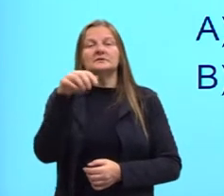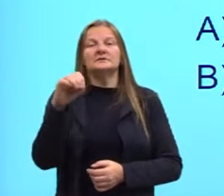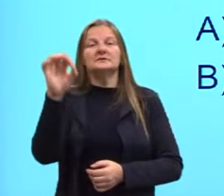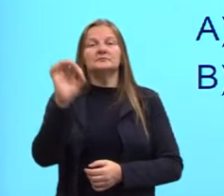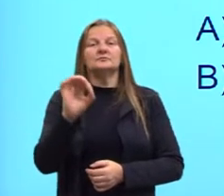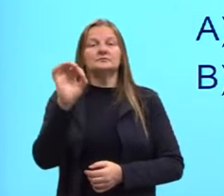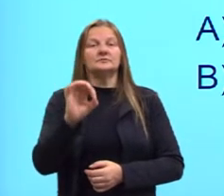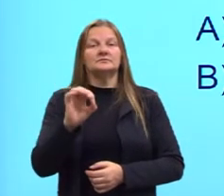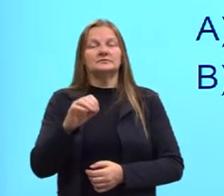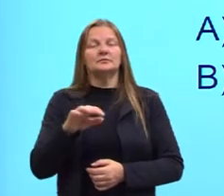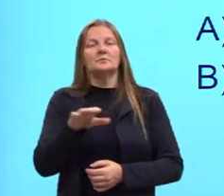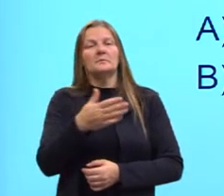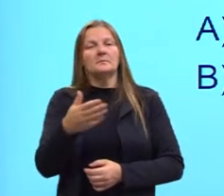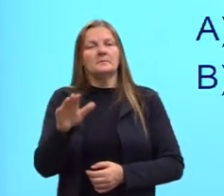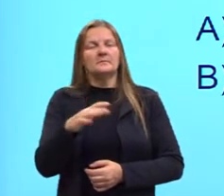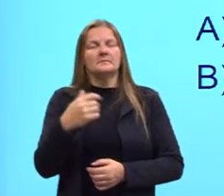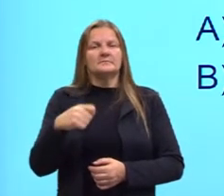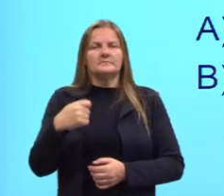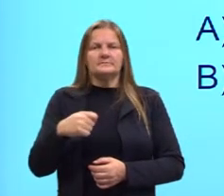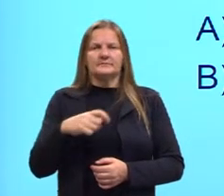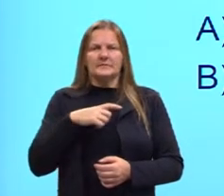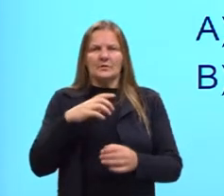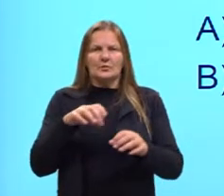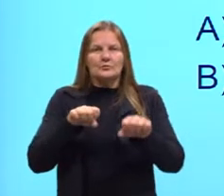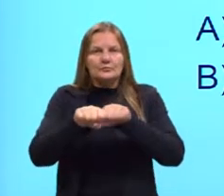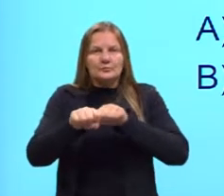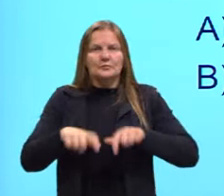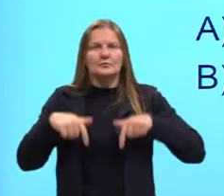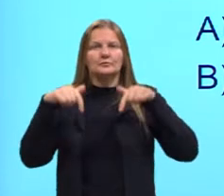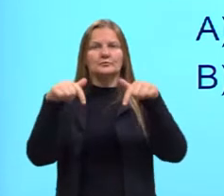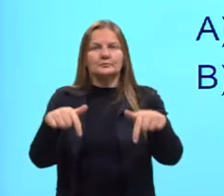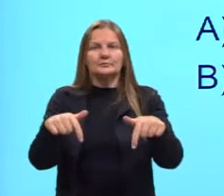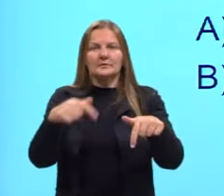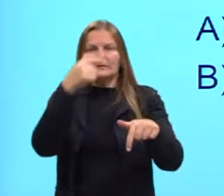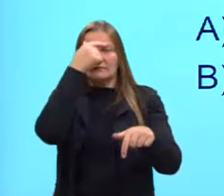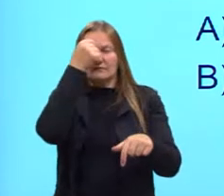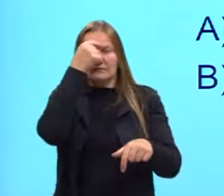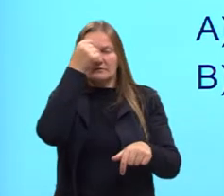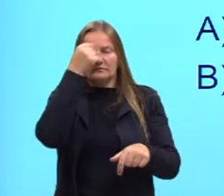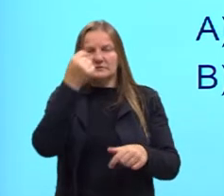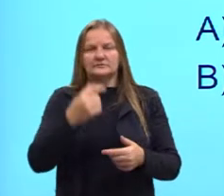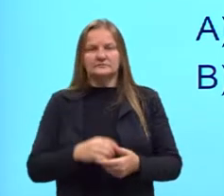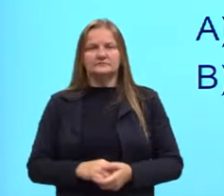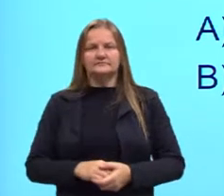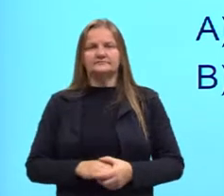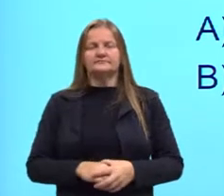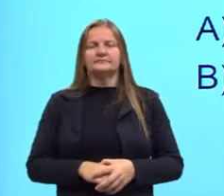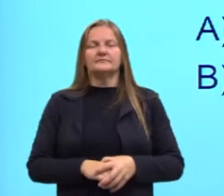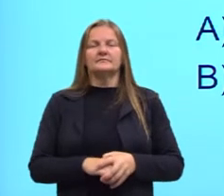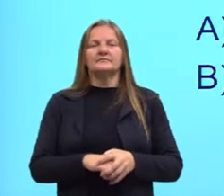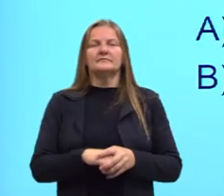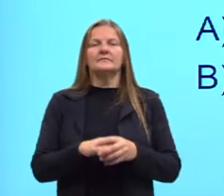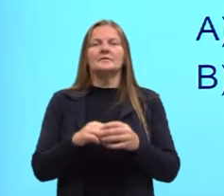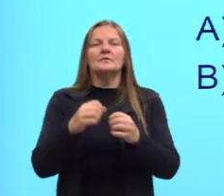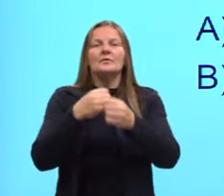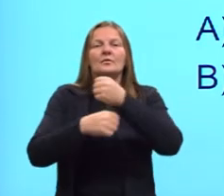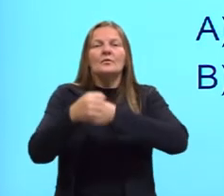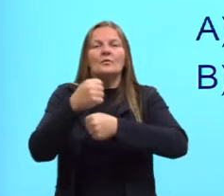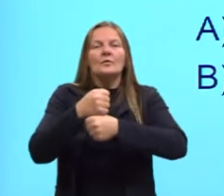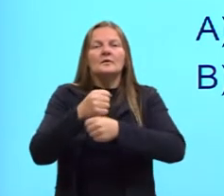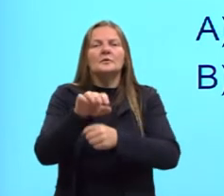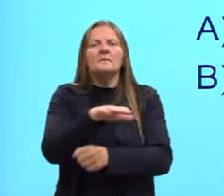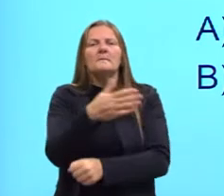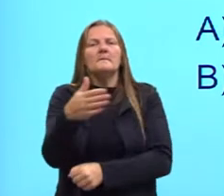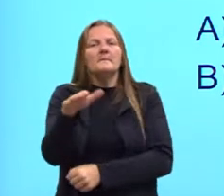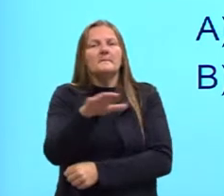do tempo necessário a obtenção do curso superior dado anteriormente o ano em que o tempo médio de